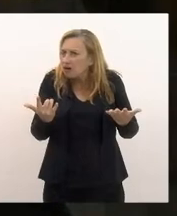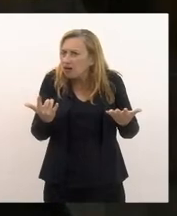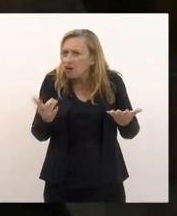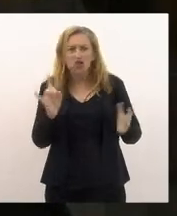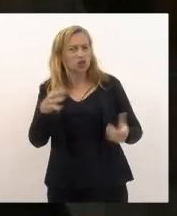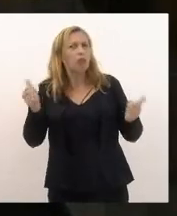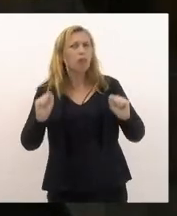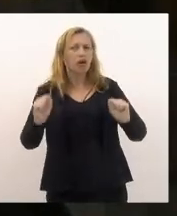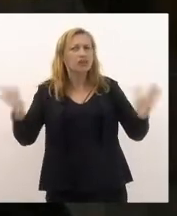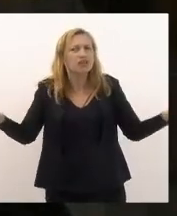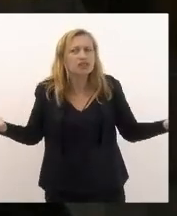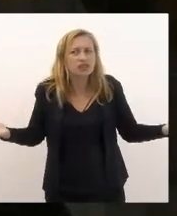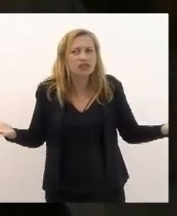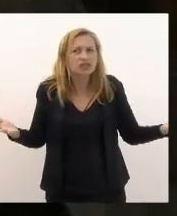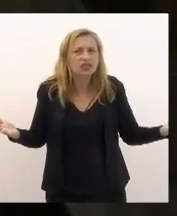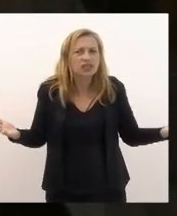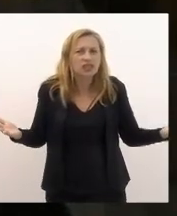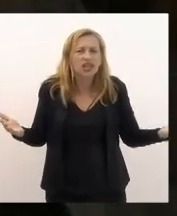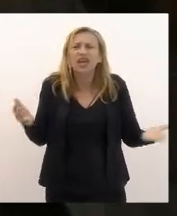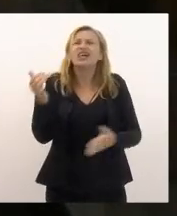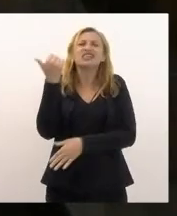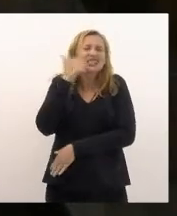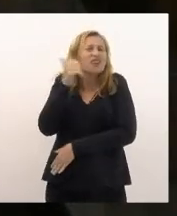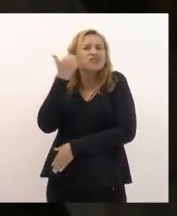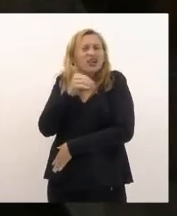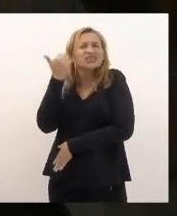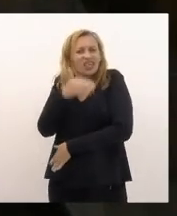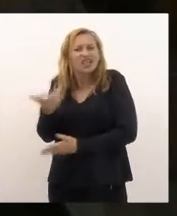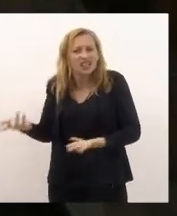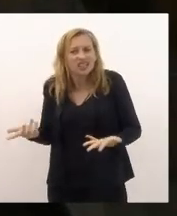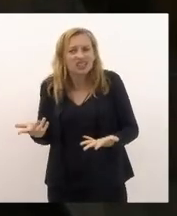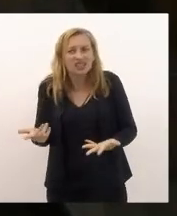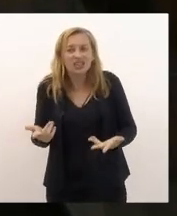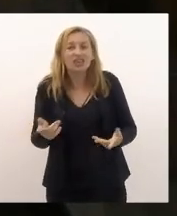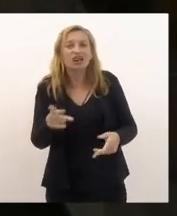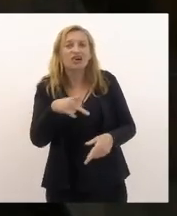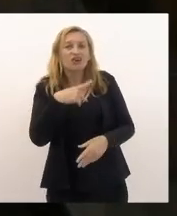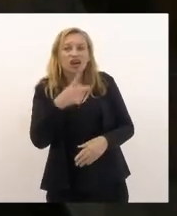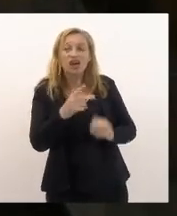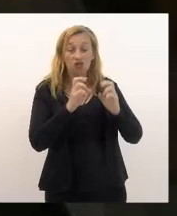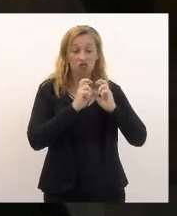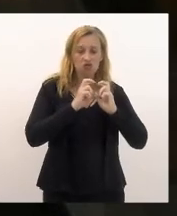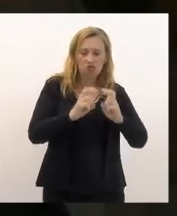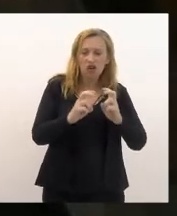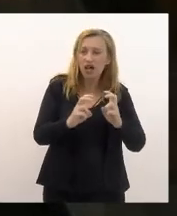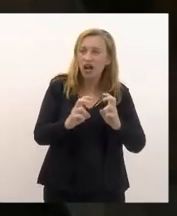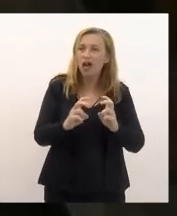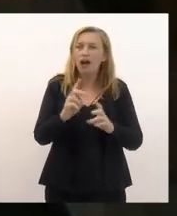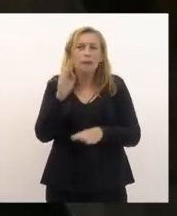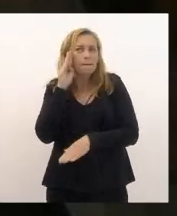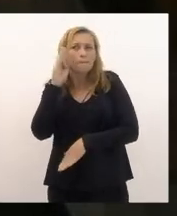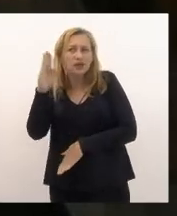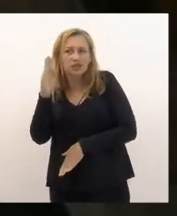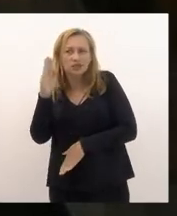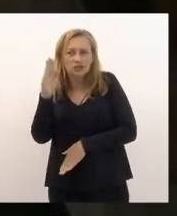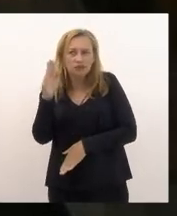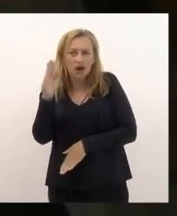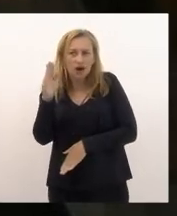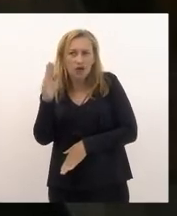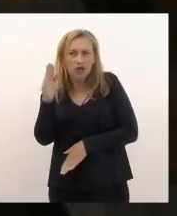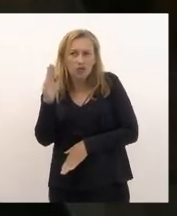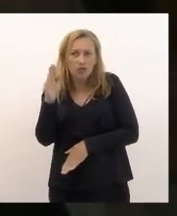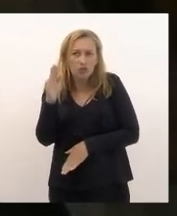Só pode. É muita hipocrisia e demagogia pregar vagão exclusivo nos trens e